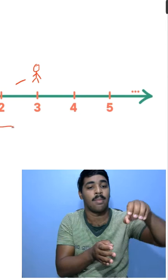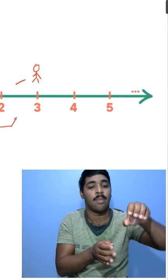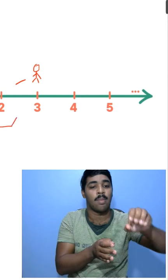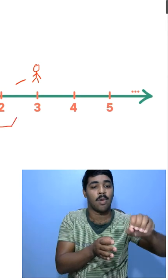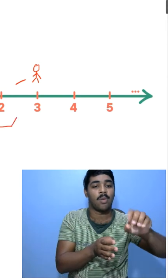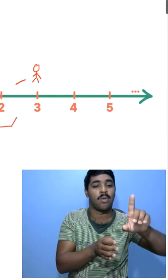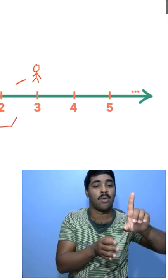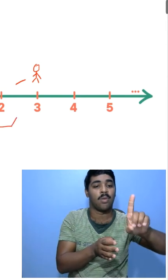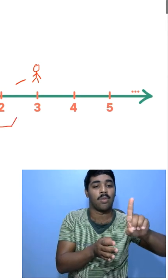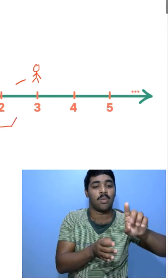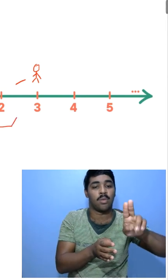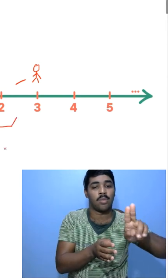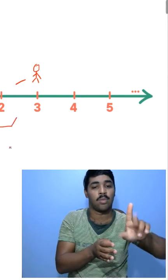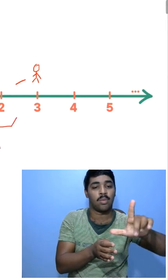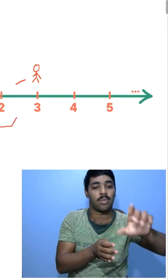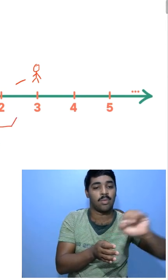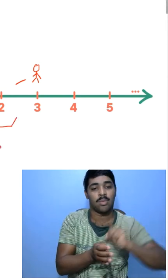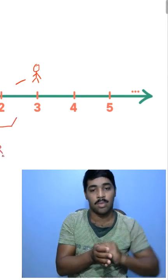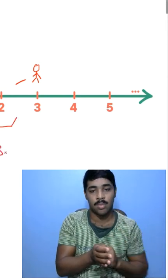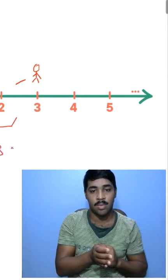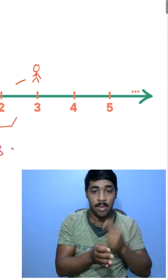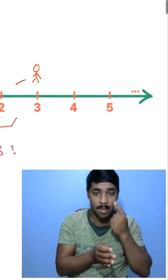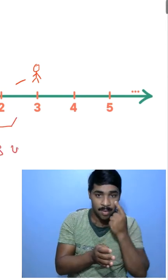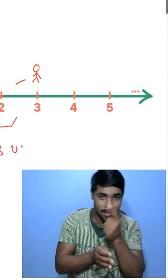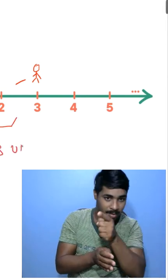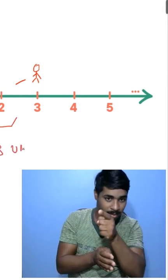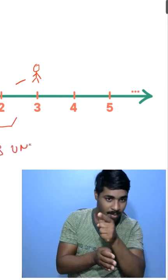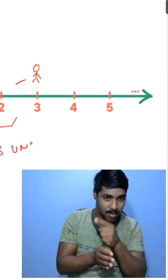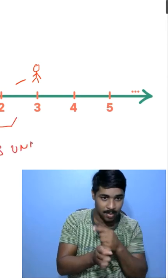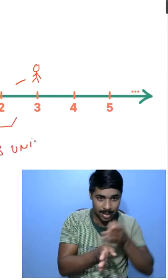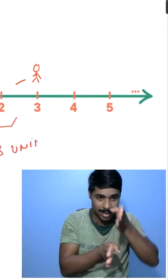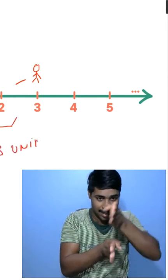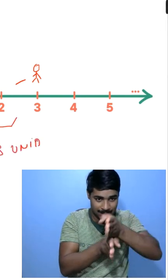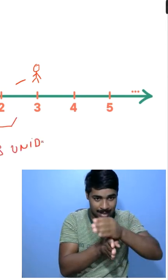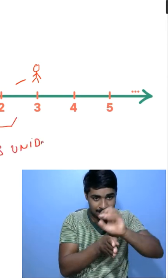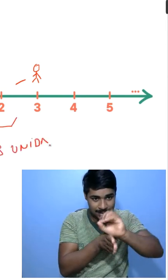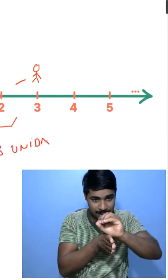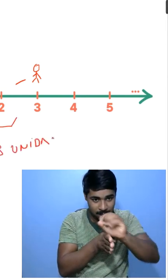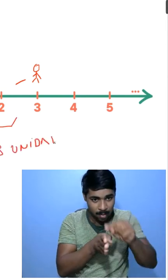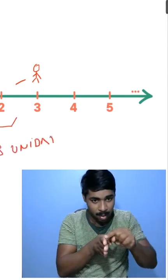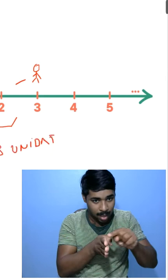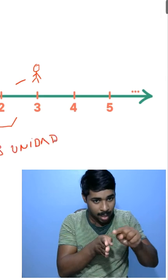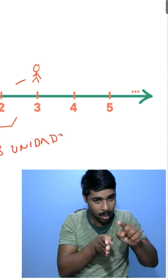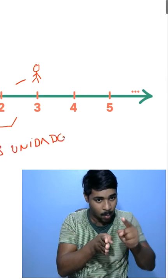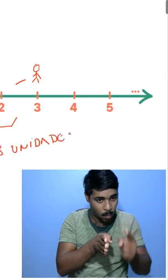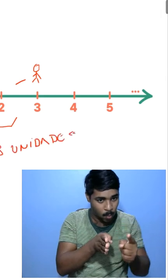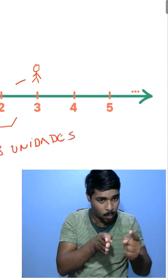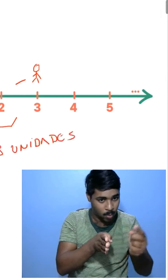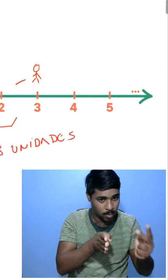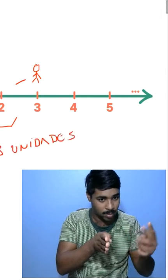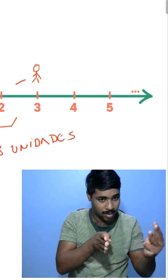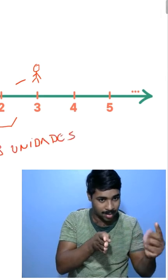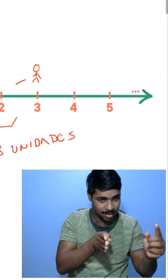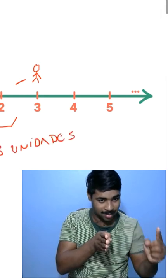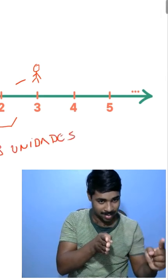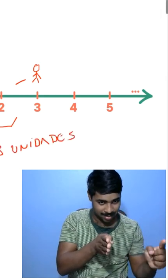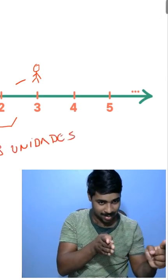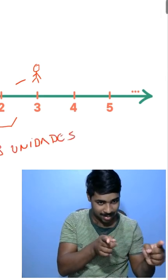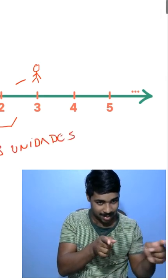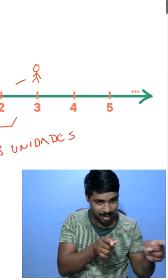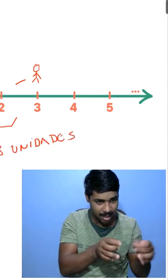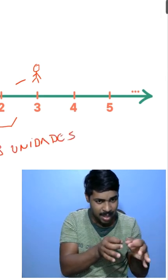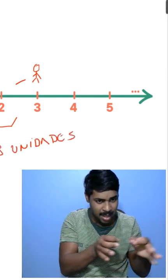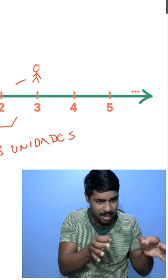aqui para você. Ela tem 3 unidades de distância, certo? E essa outra pessoa